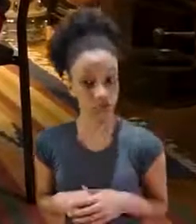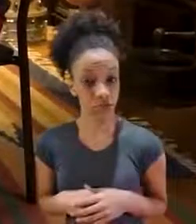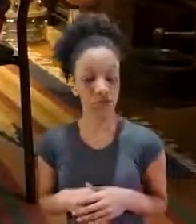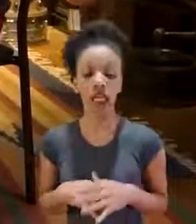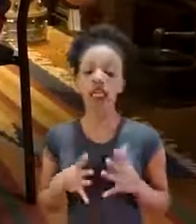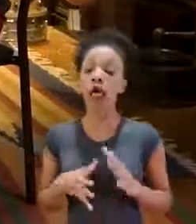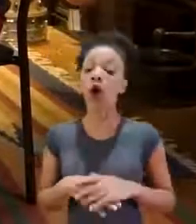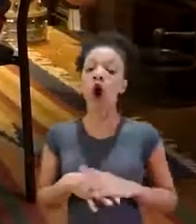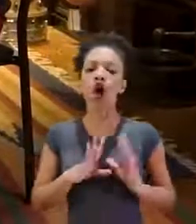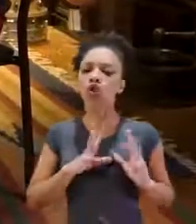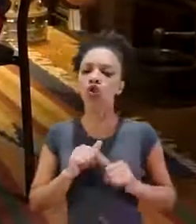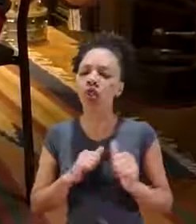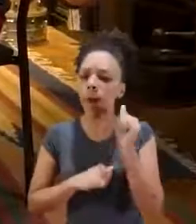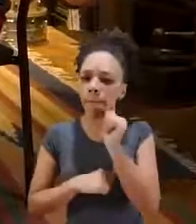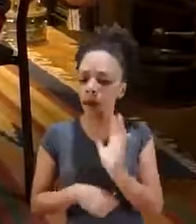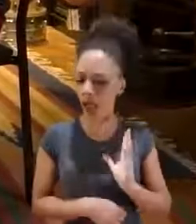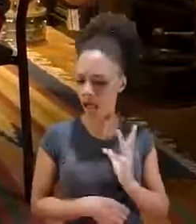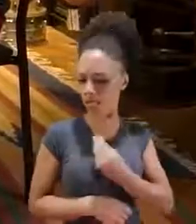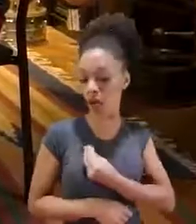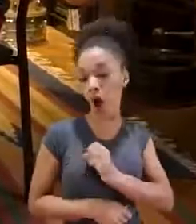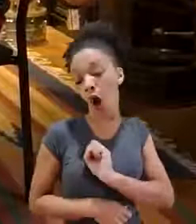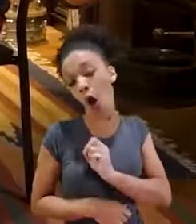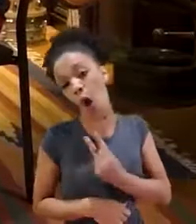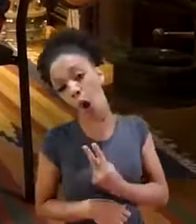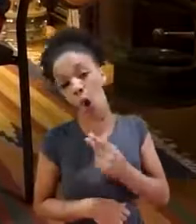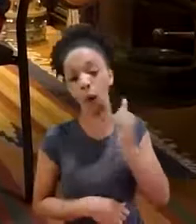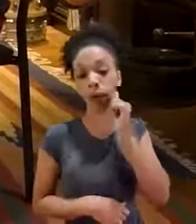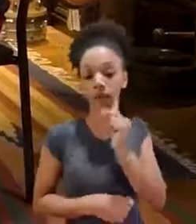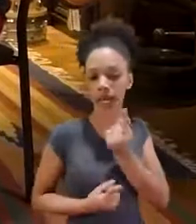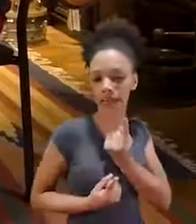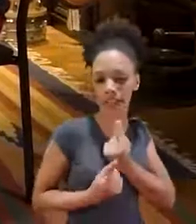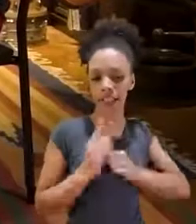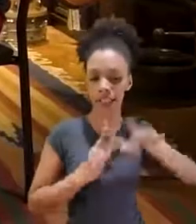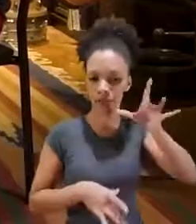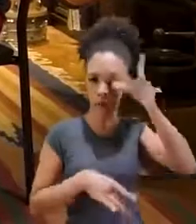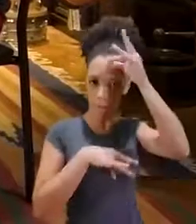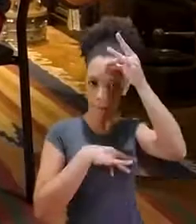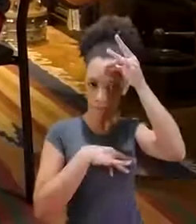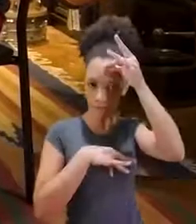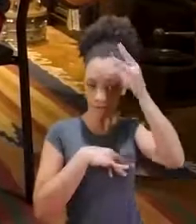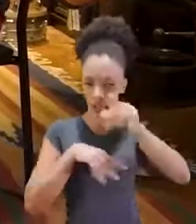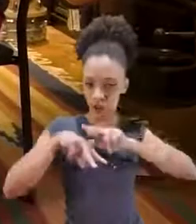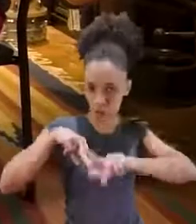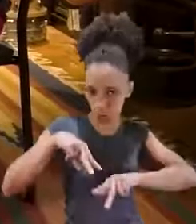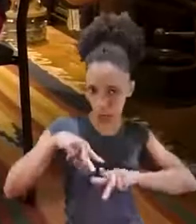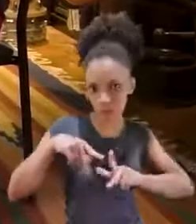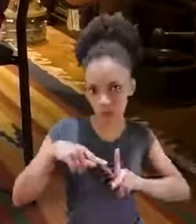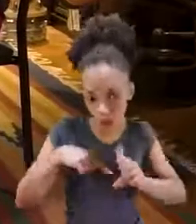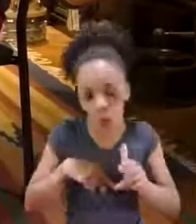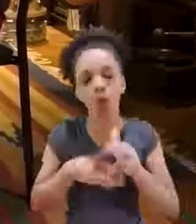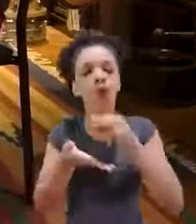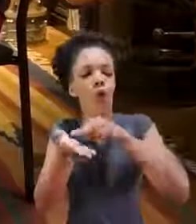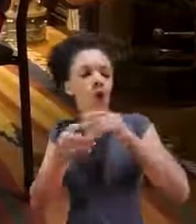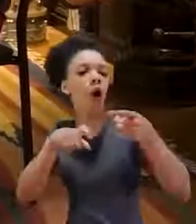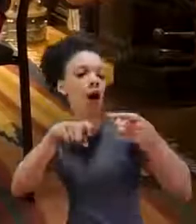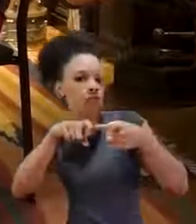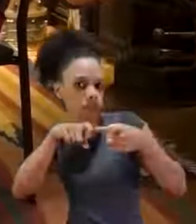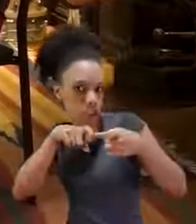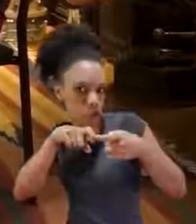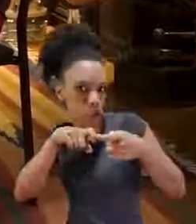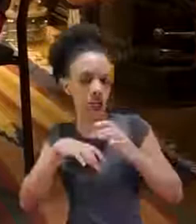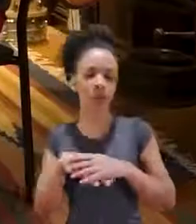toda mulher trans ela pode ser uma mulher trans que ela foi transformada igual você falou né embutida